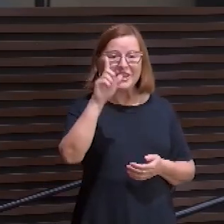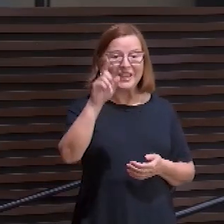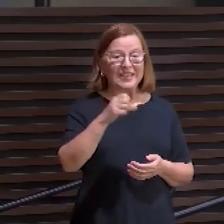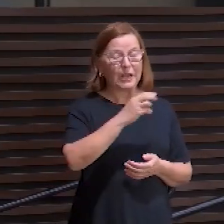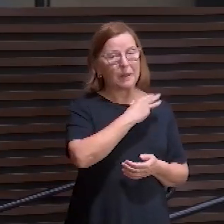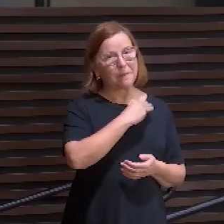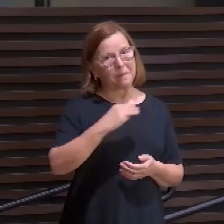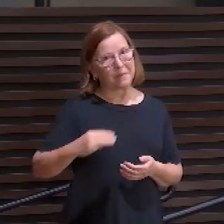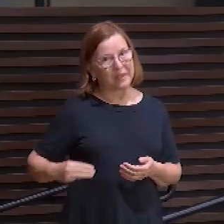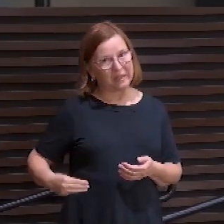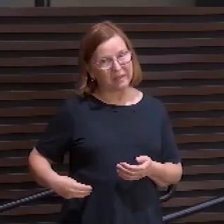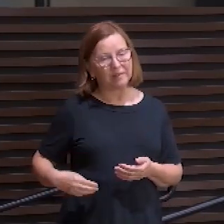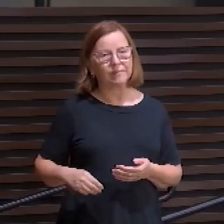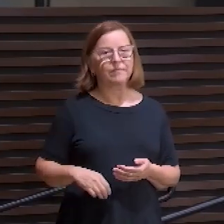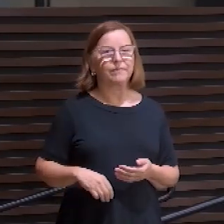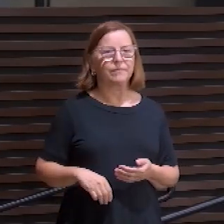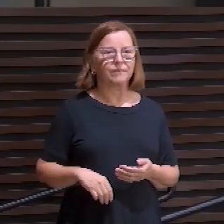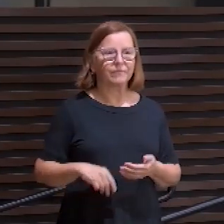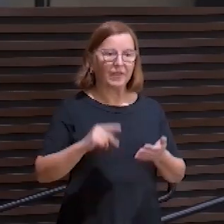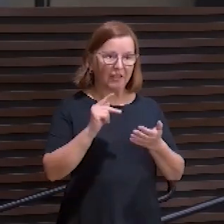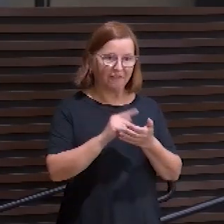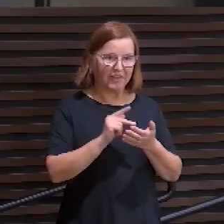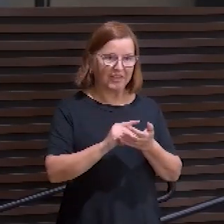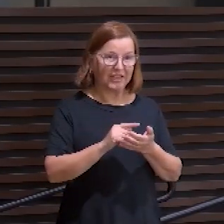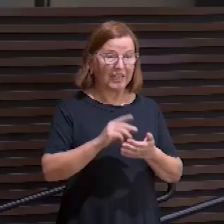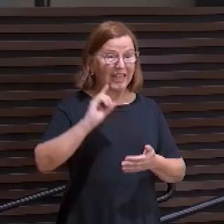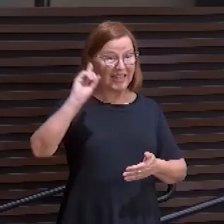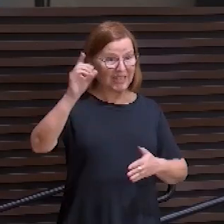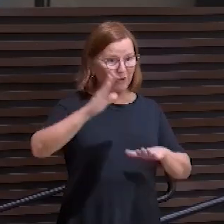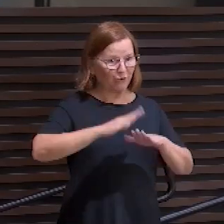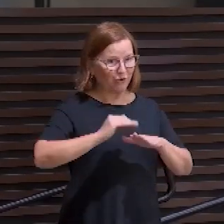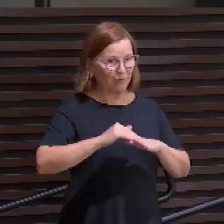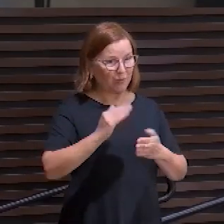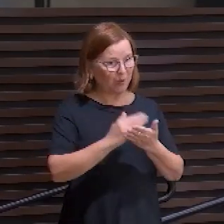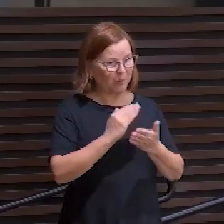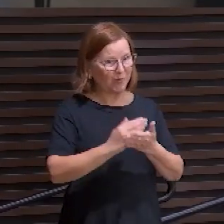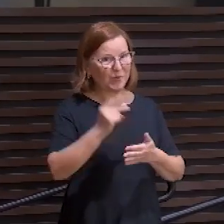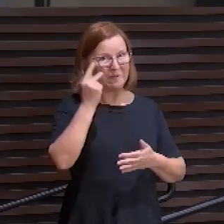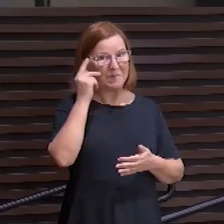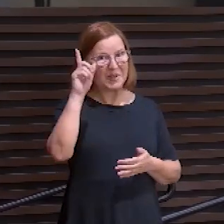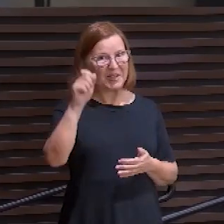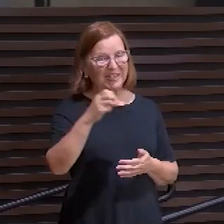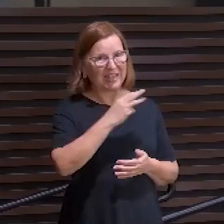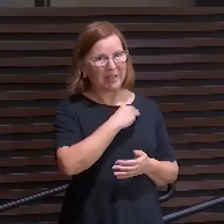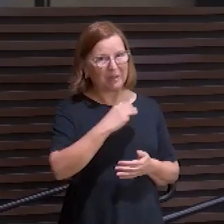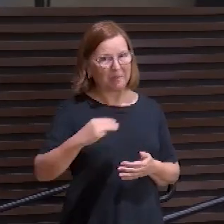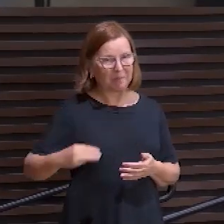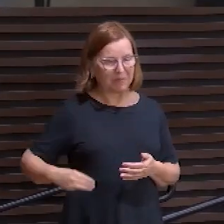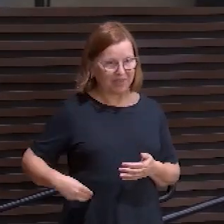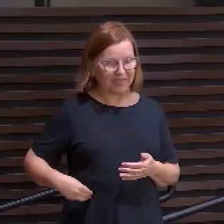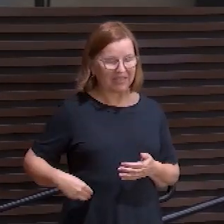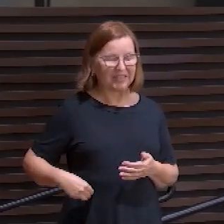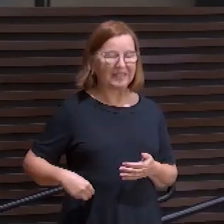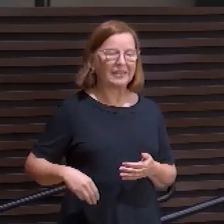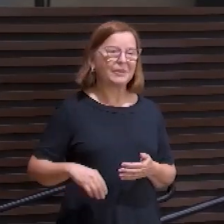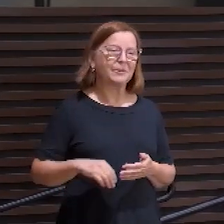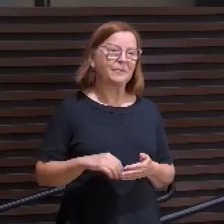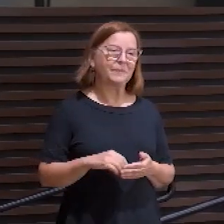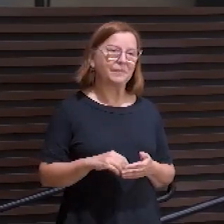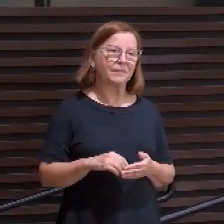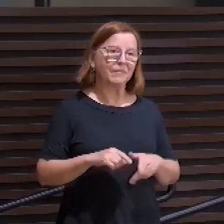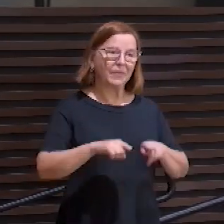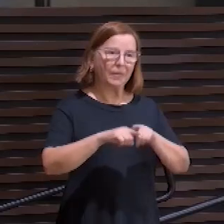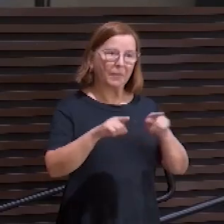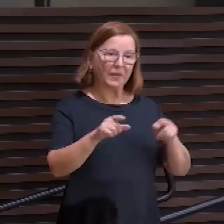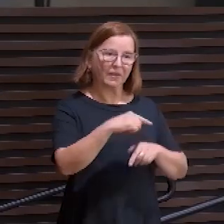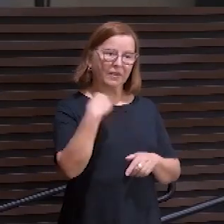É verdade que Deus chamou uns para serem mestres, no sentido total. Mas